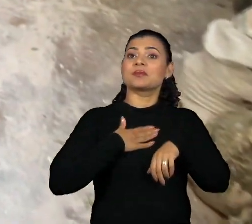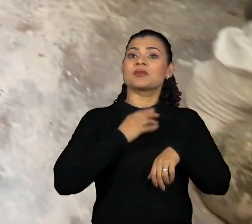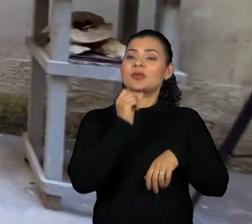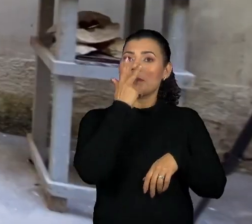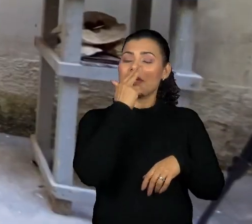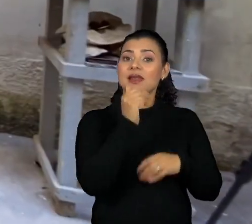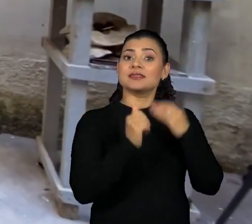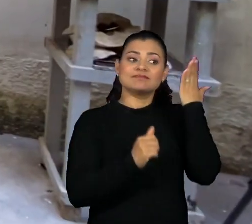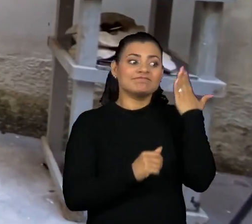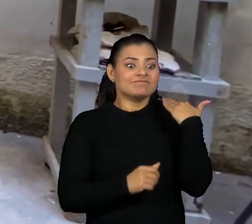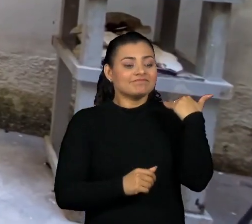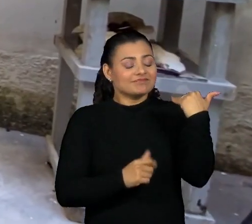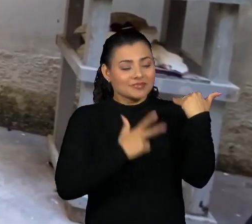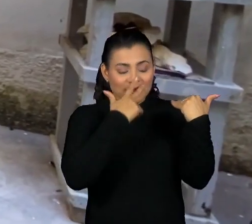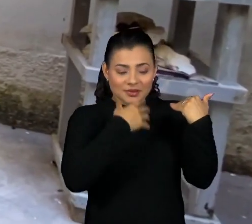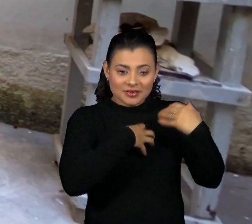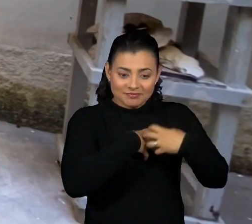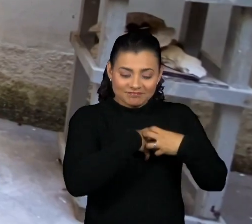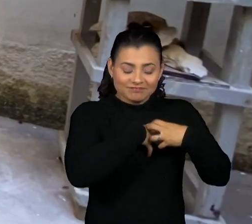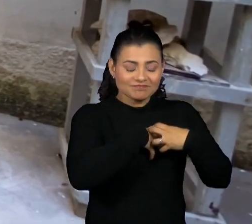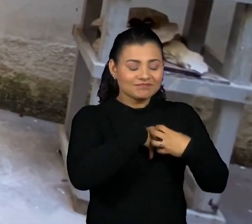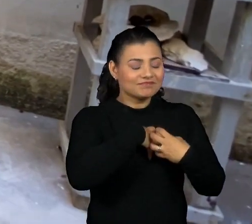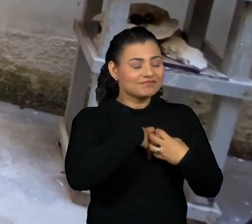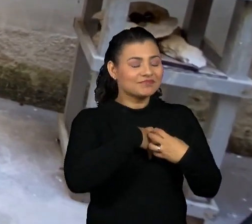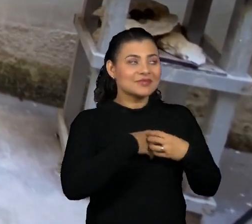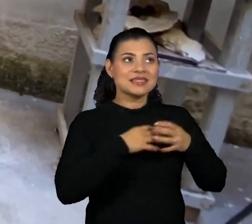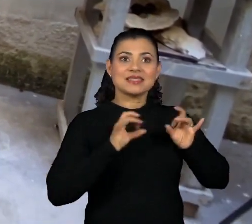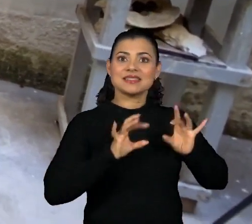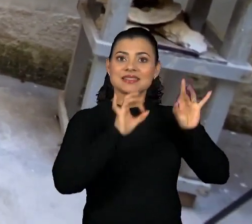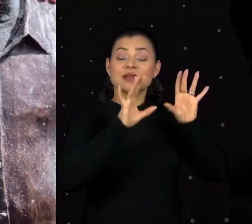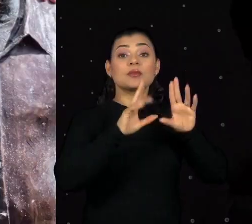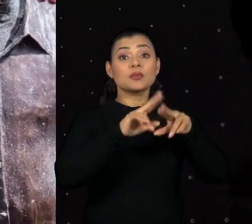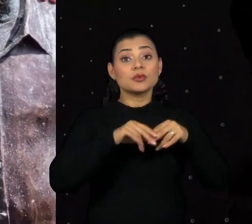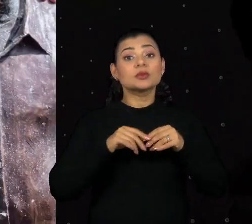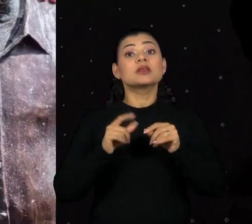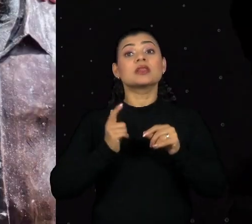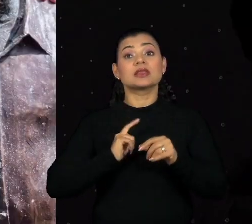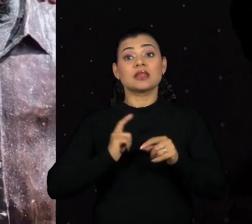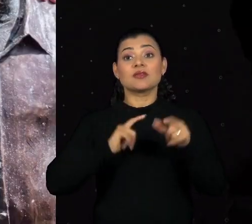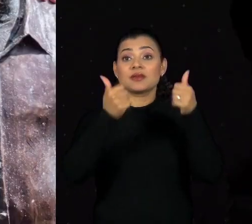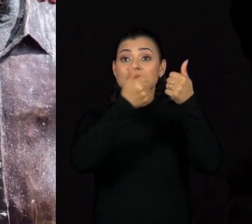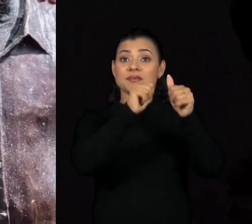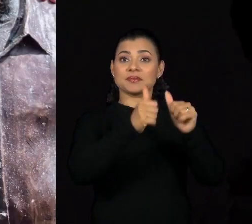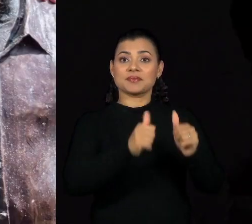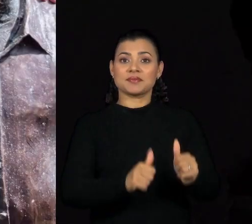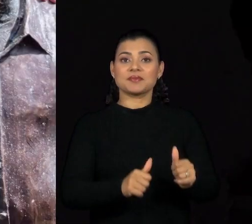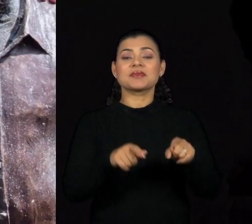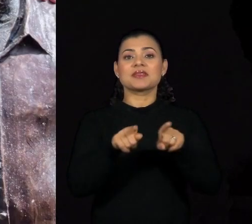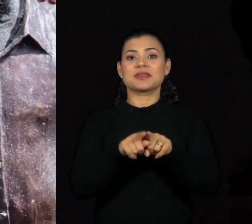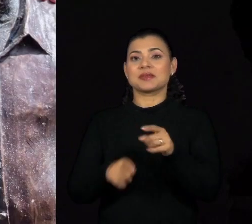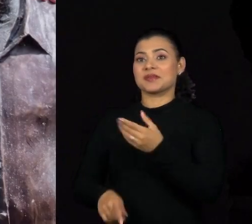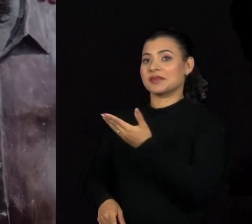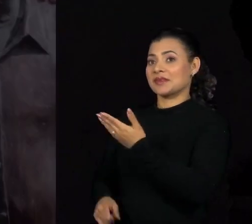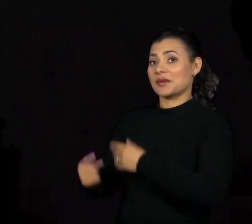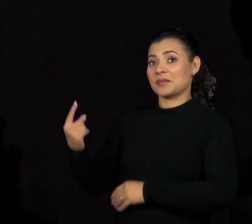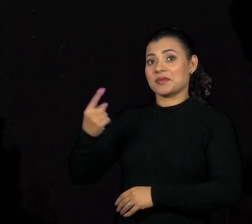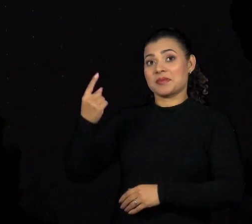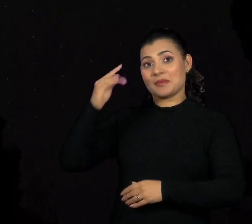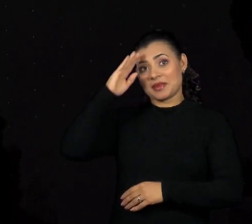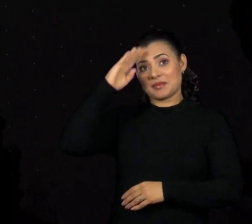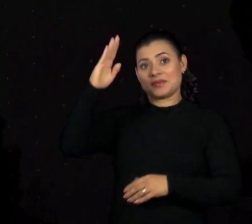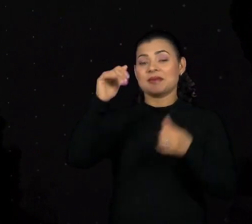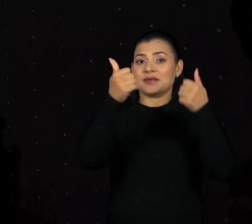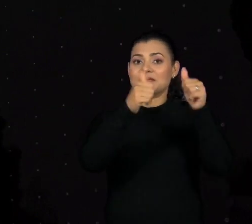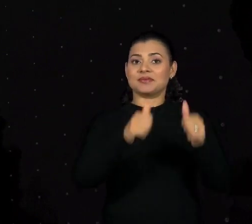chamado, né? Uma coisa de alma mesmo assim, até chegar em 2022, que foi a minha obra pública, né? Minha primeira obra pública, que